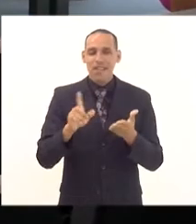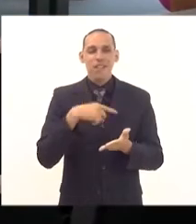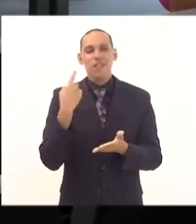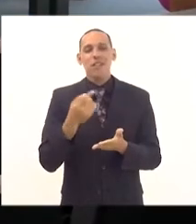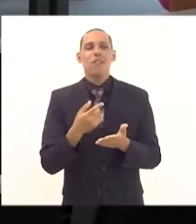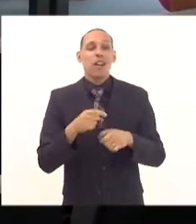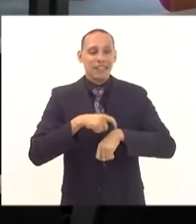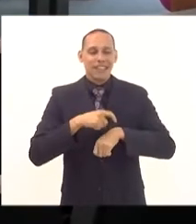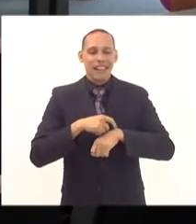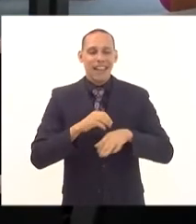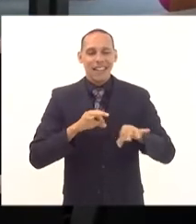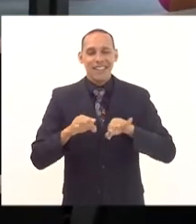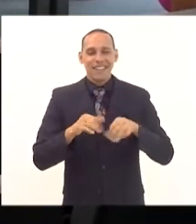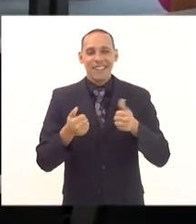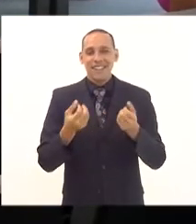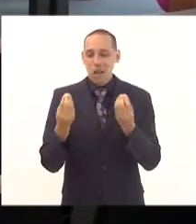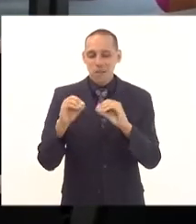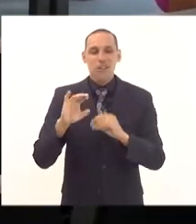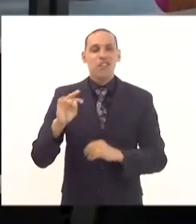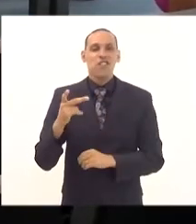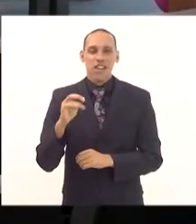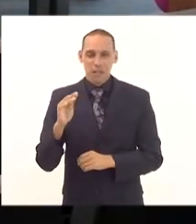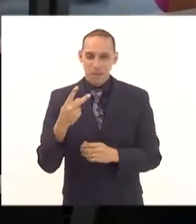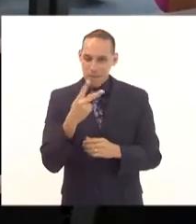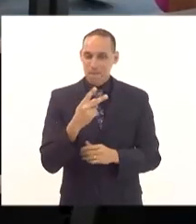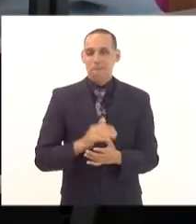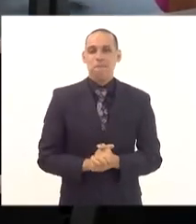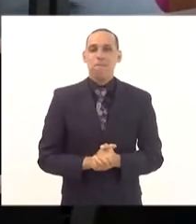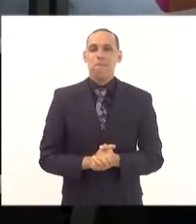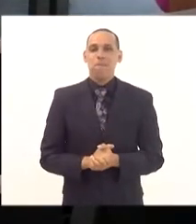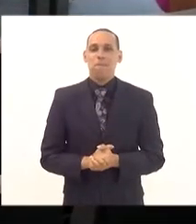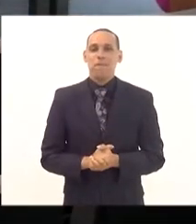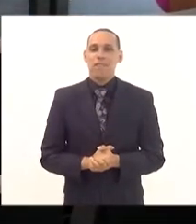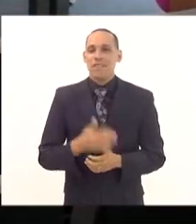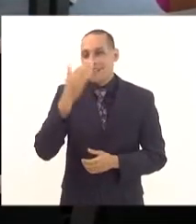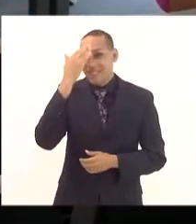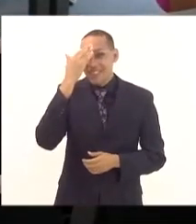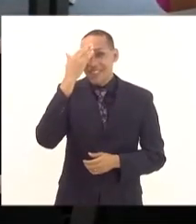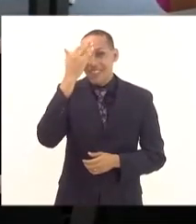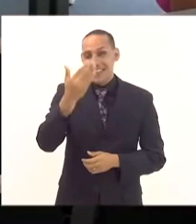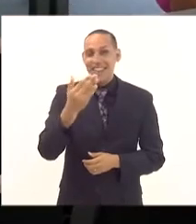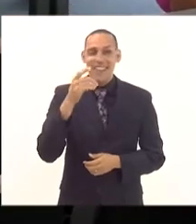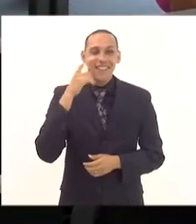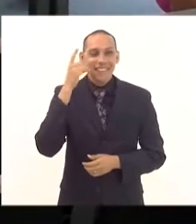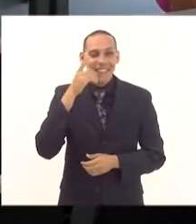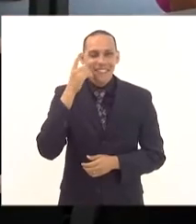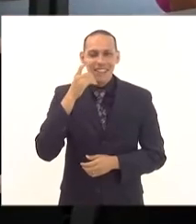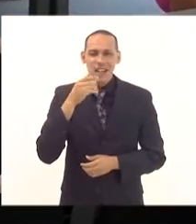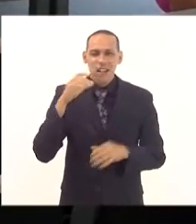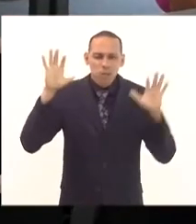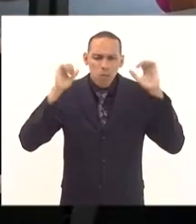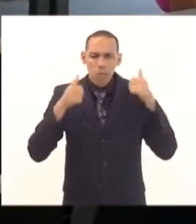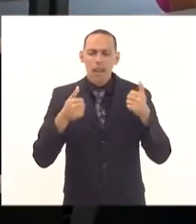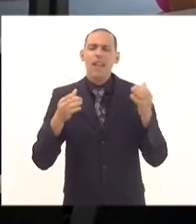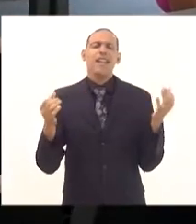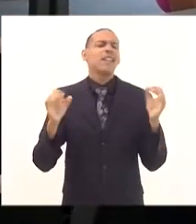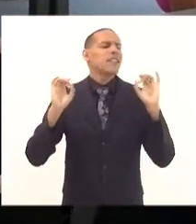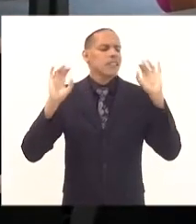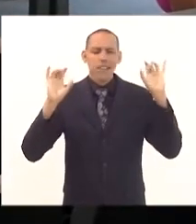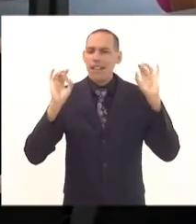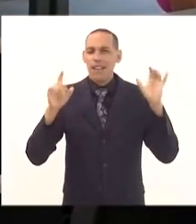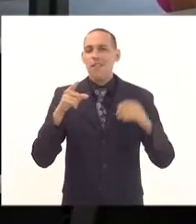gente tá aqui contando o tempo a gente coloca no chat para você e obrigado deputada tá bom som a